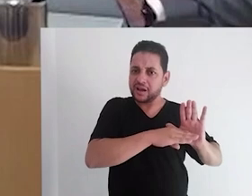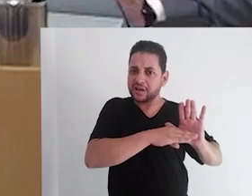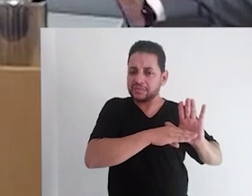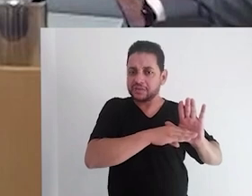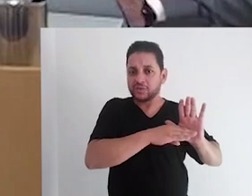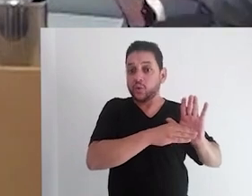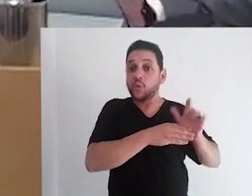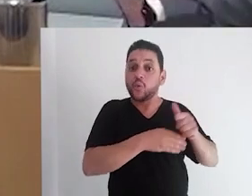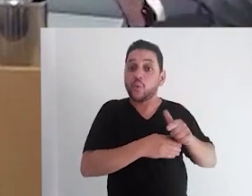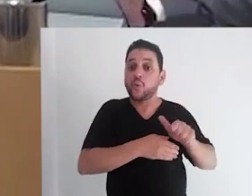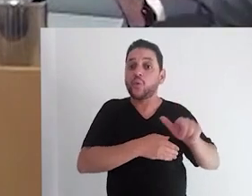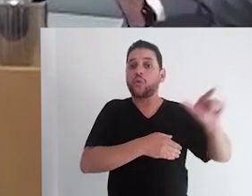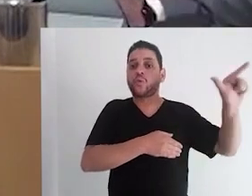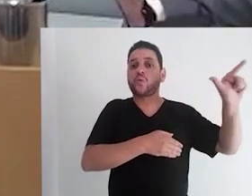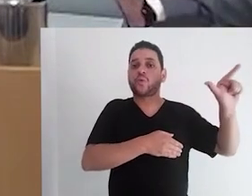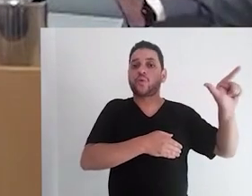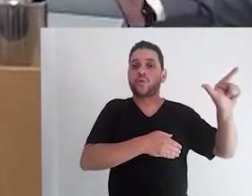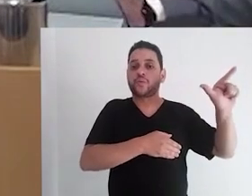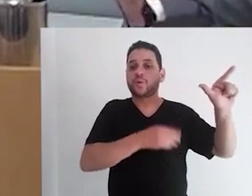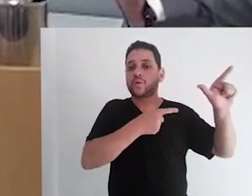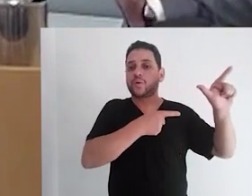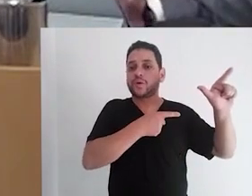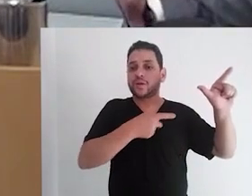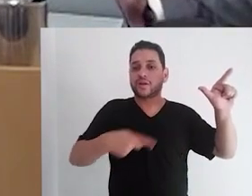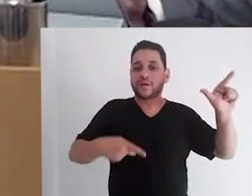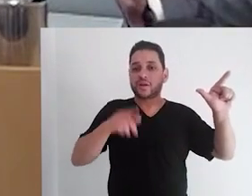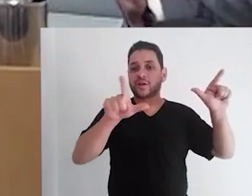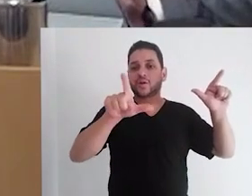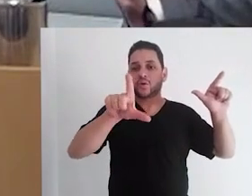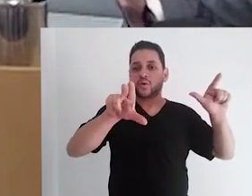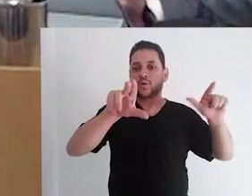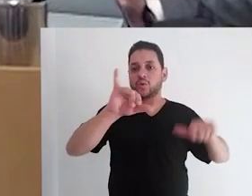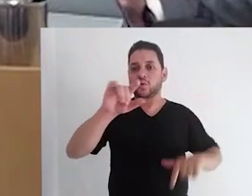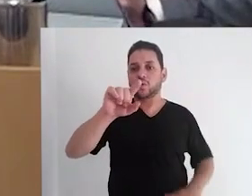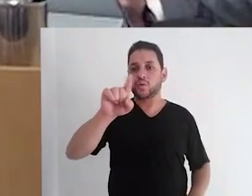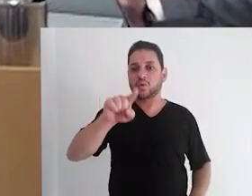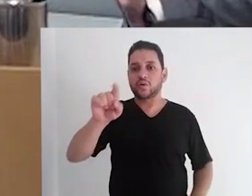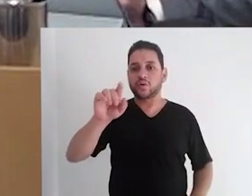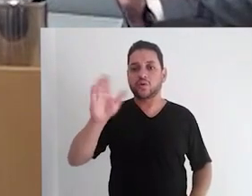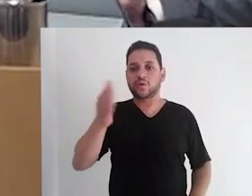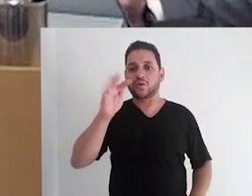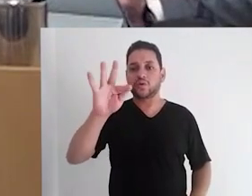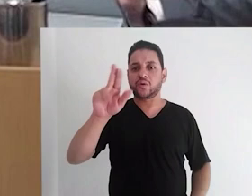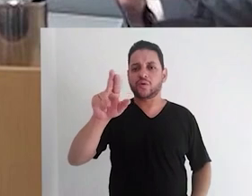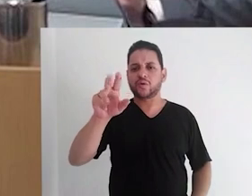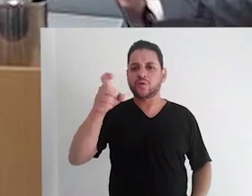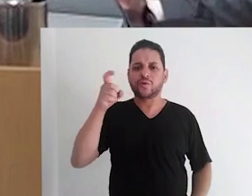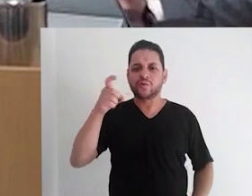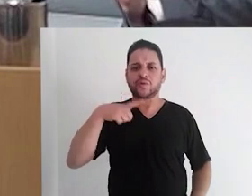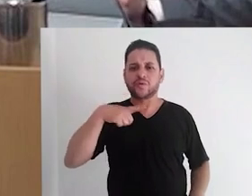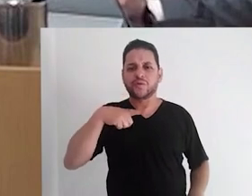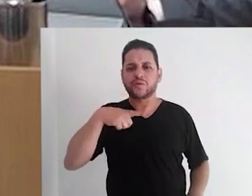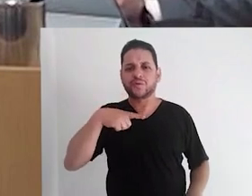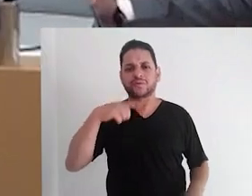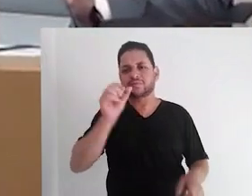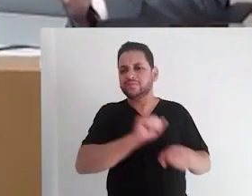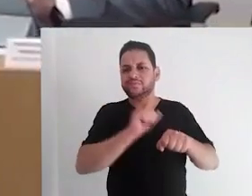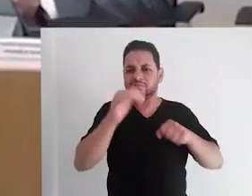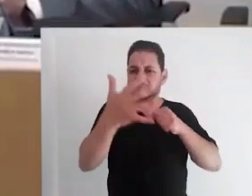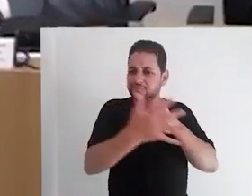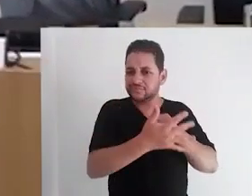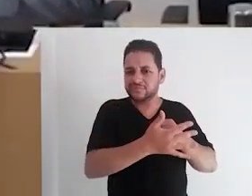na época do presidente Luiz Fux, justamente em razão dos infortúnios da pandemia do novo coronavírus e da